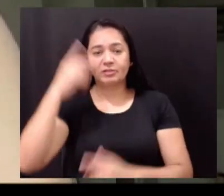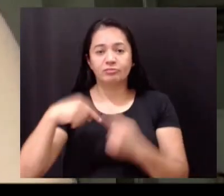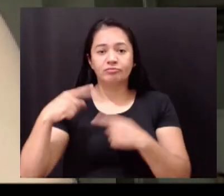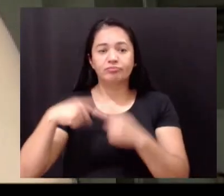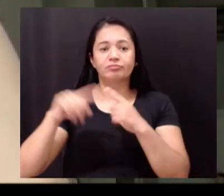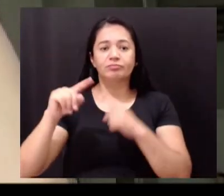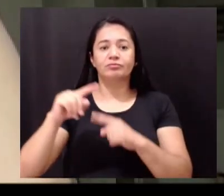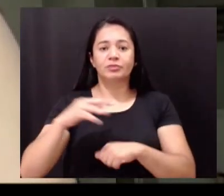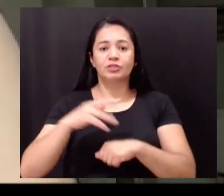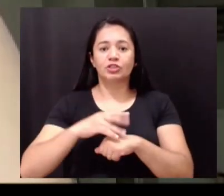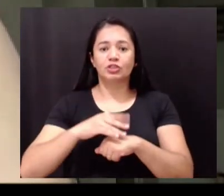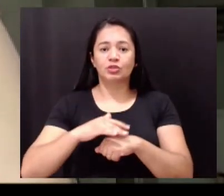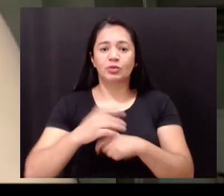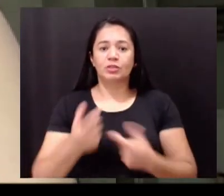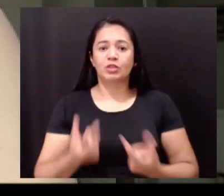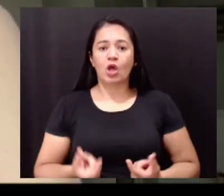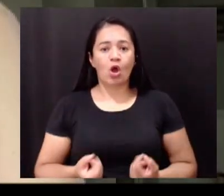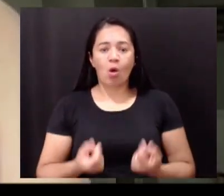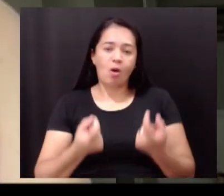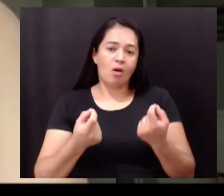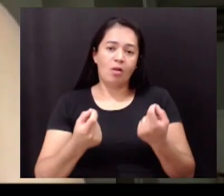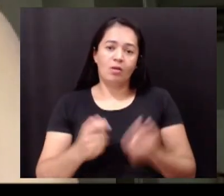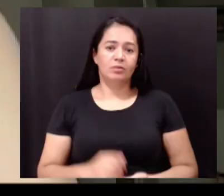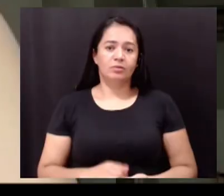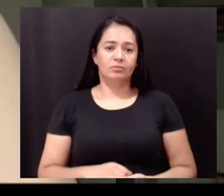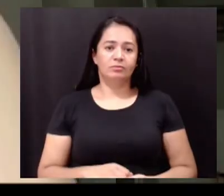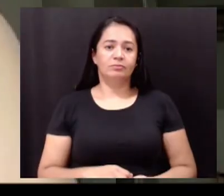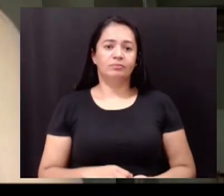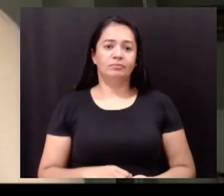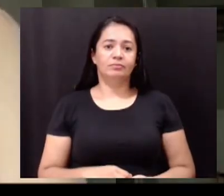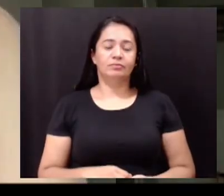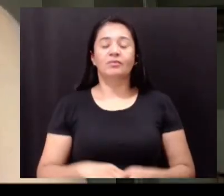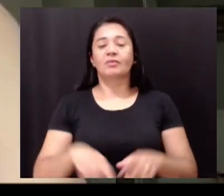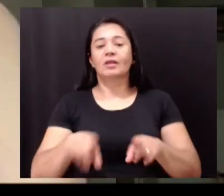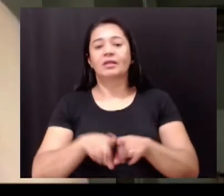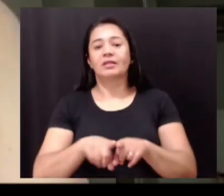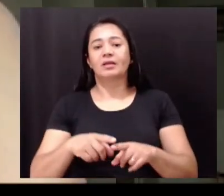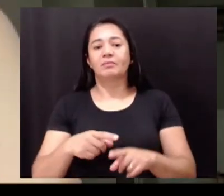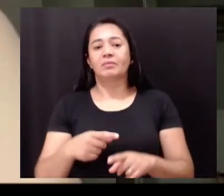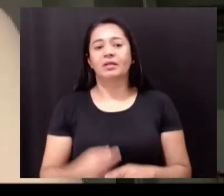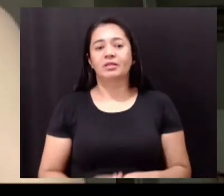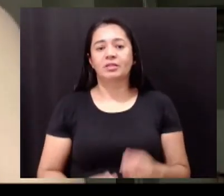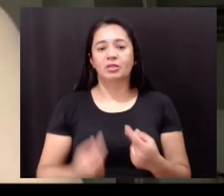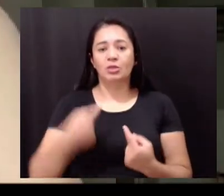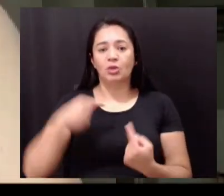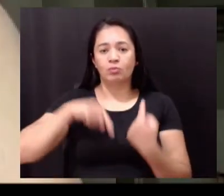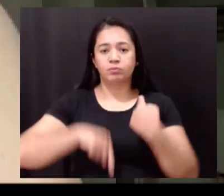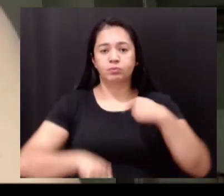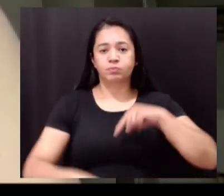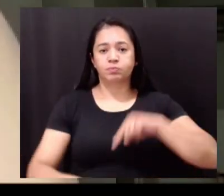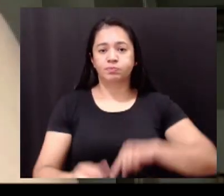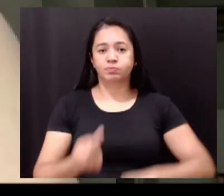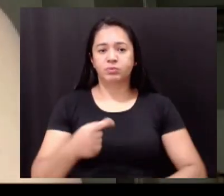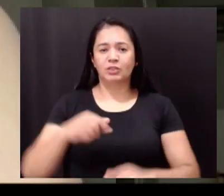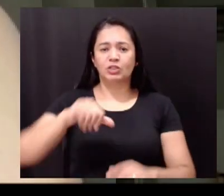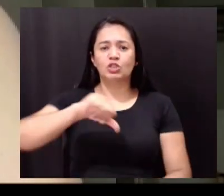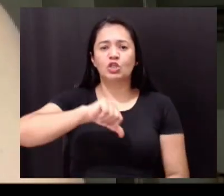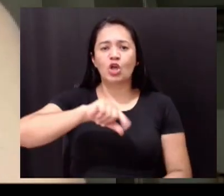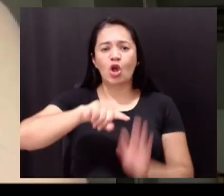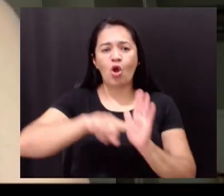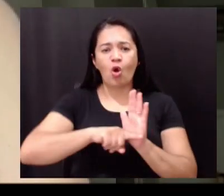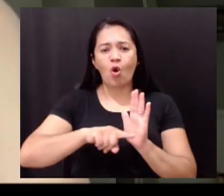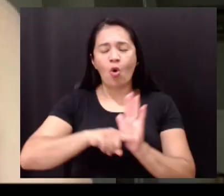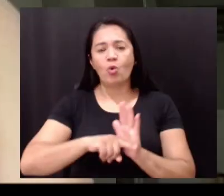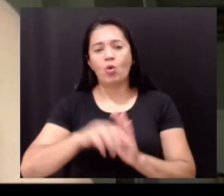oncológicas, de câncer. Ainda, a baixa imunidade frente ao uso de medicamentos ou presença de